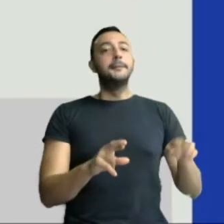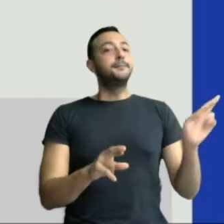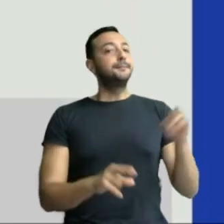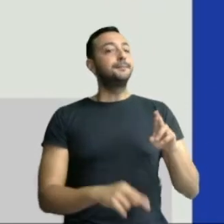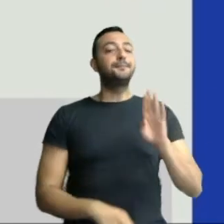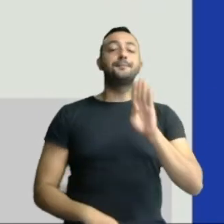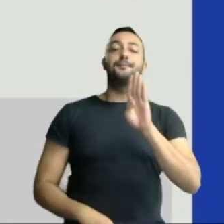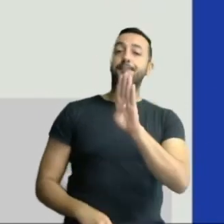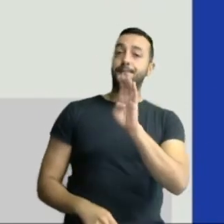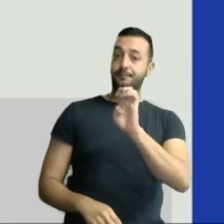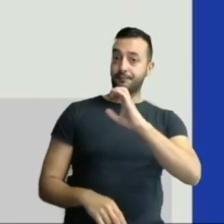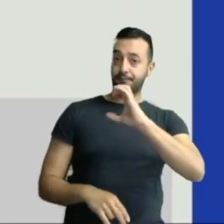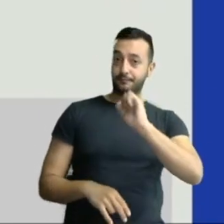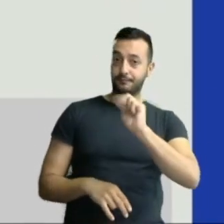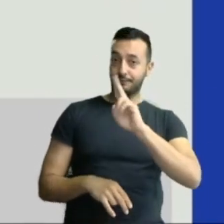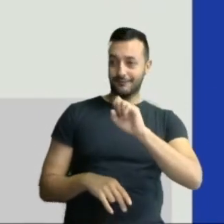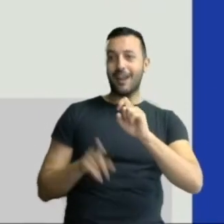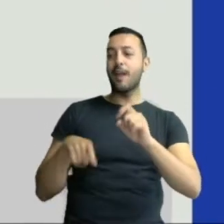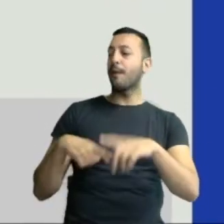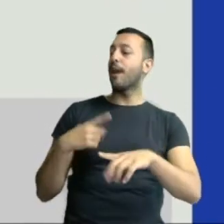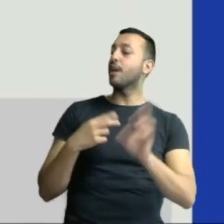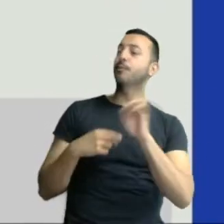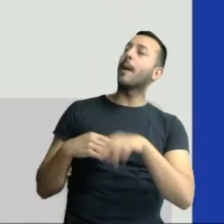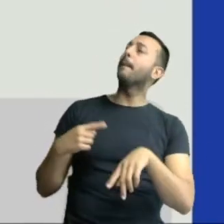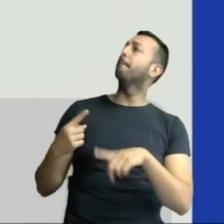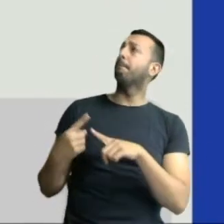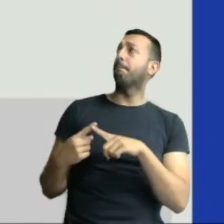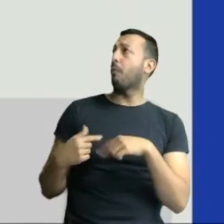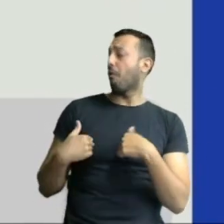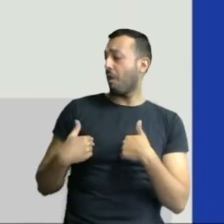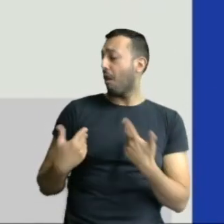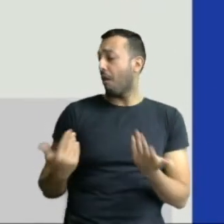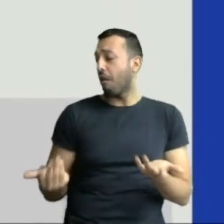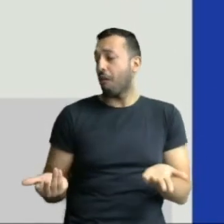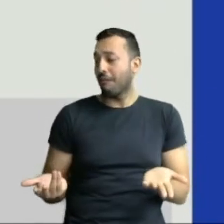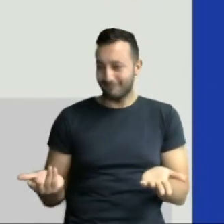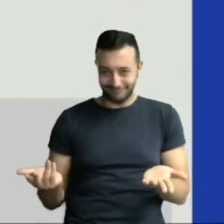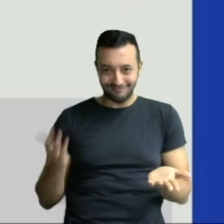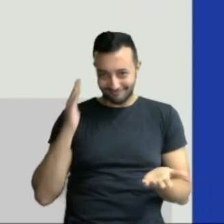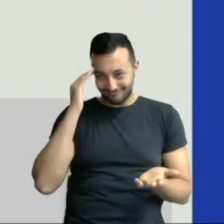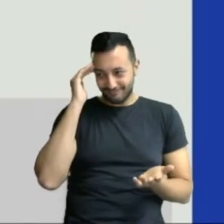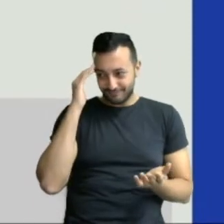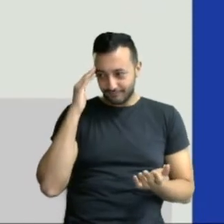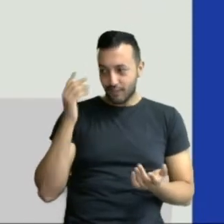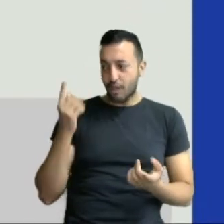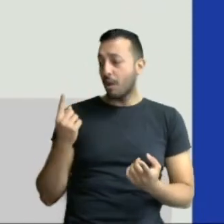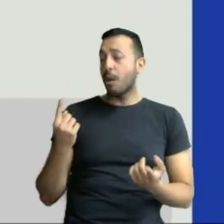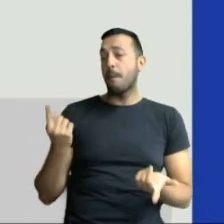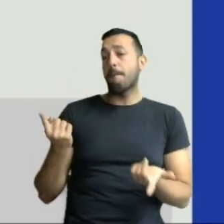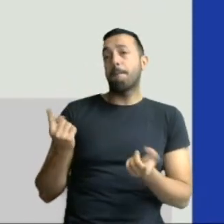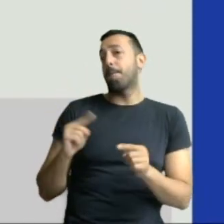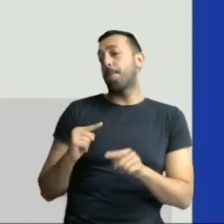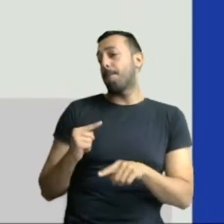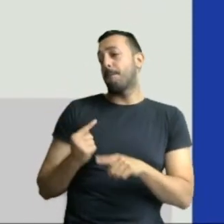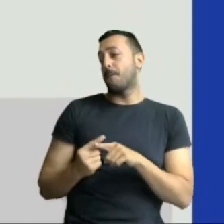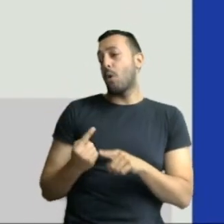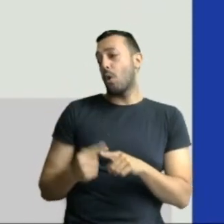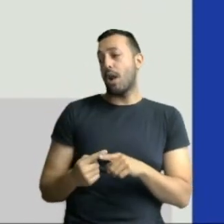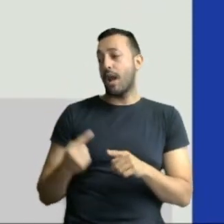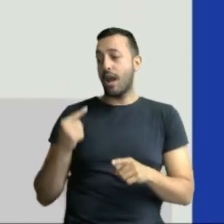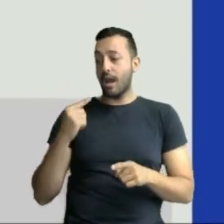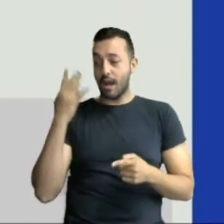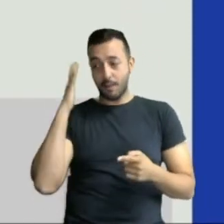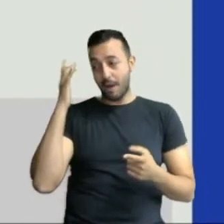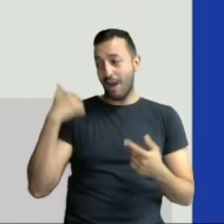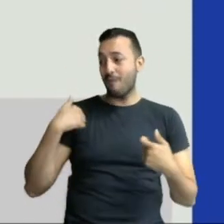o porquê de resposta. Então, a resposta será, exemplo, né? Because tomorrow I need to go to